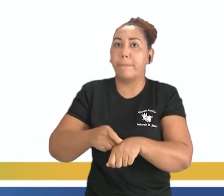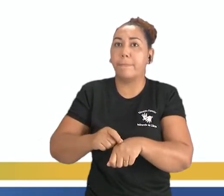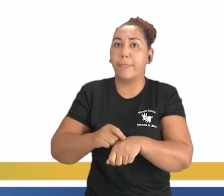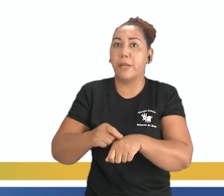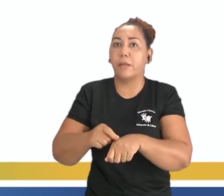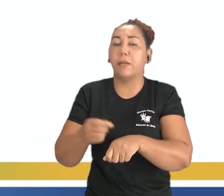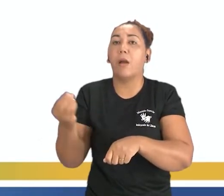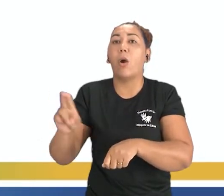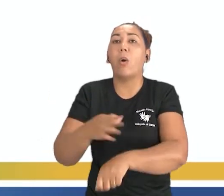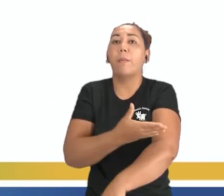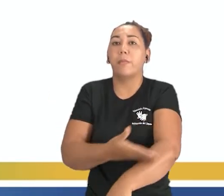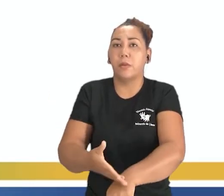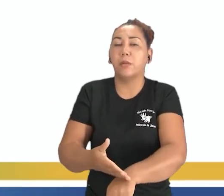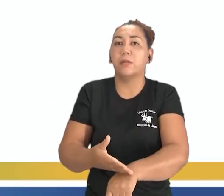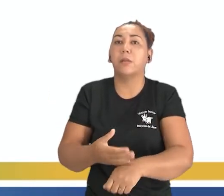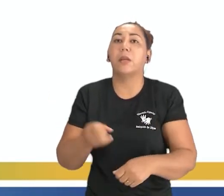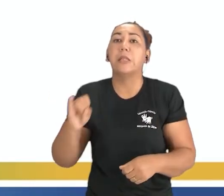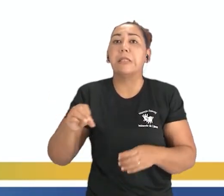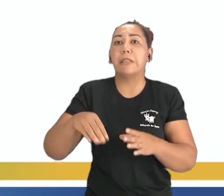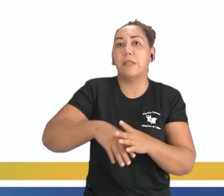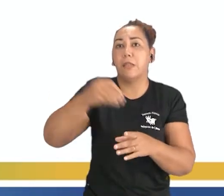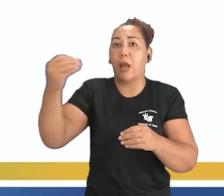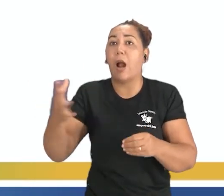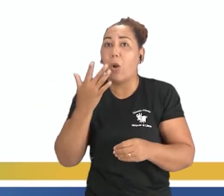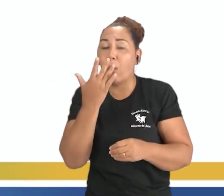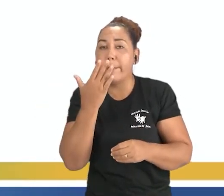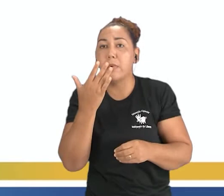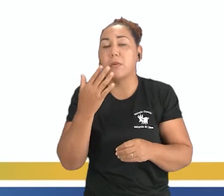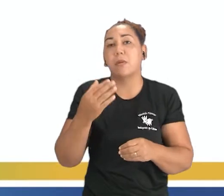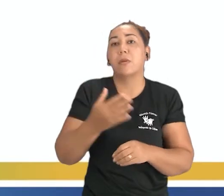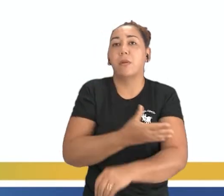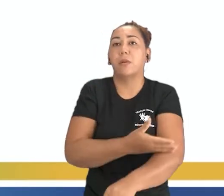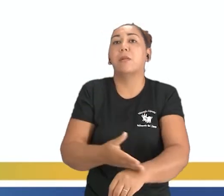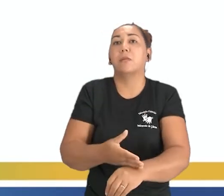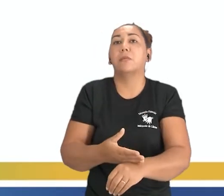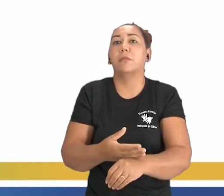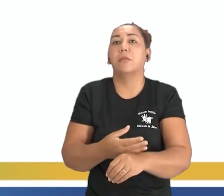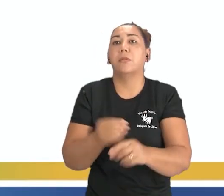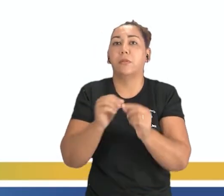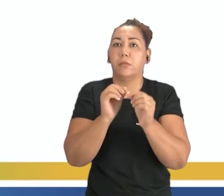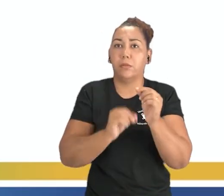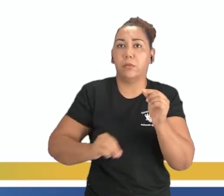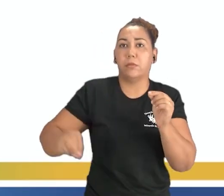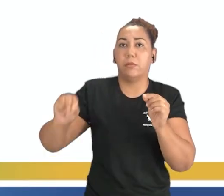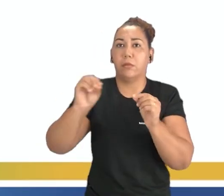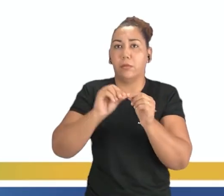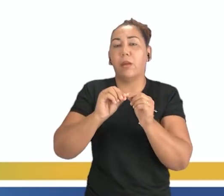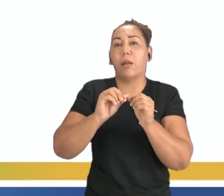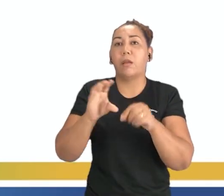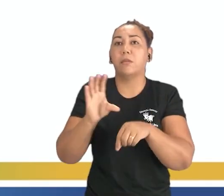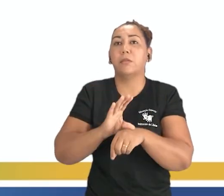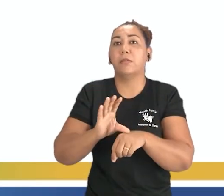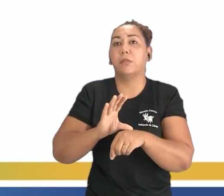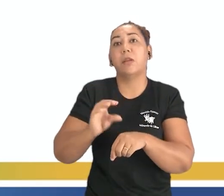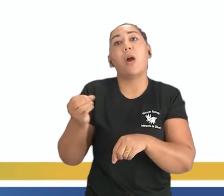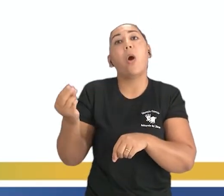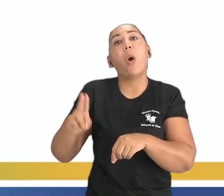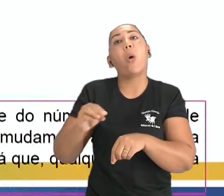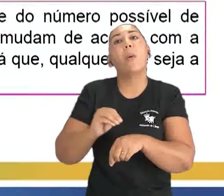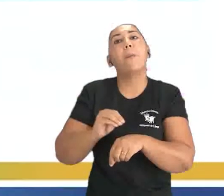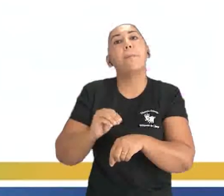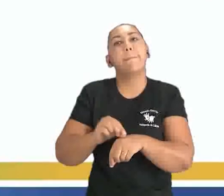externa branca, a gente pode ter a cor do círculo preta ou cinza. Perceberam aí que nós formamos 6